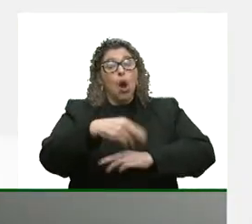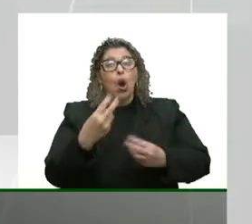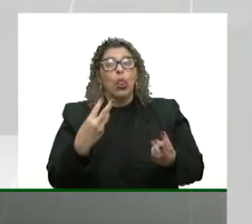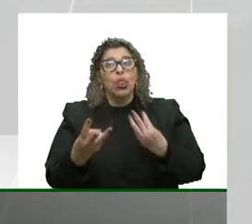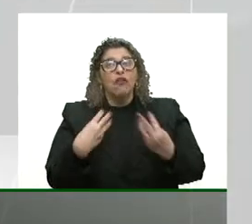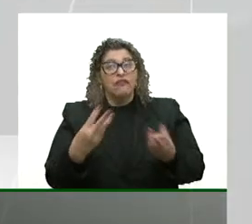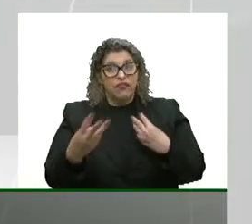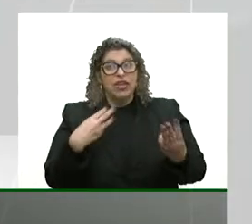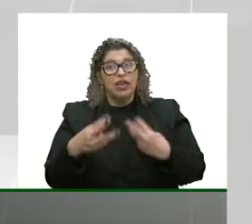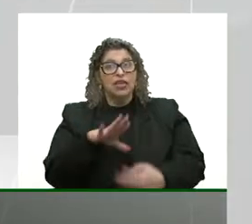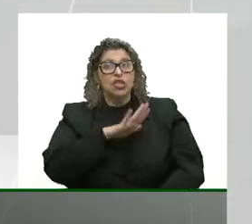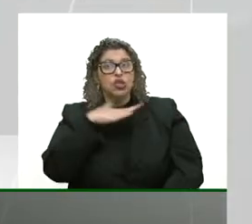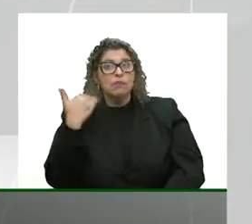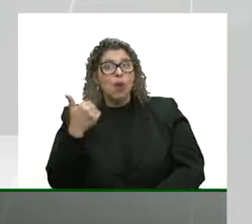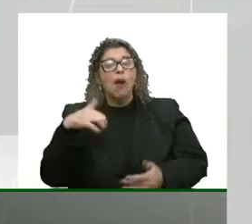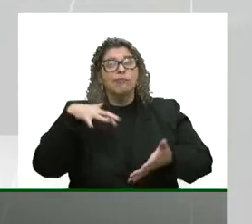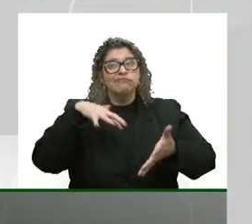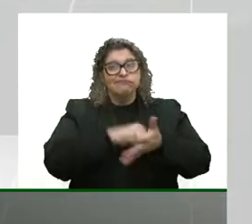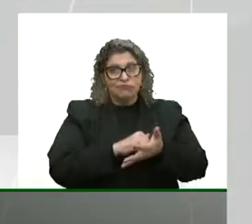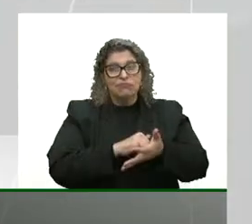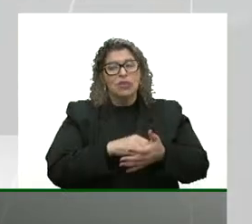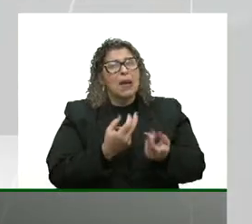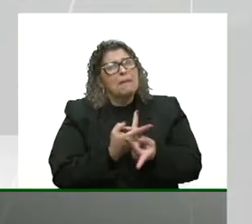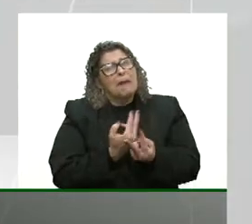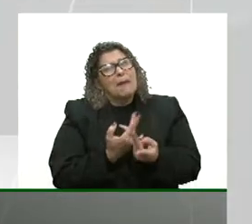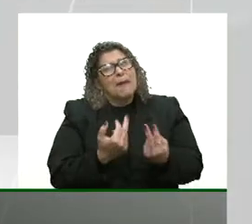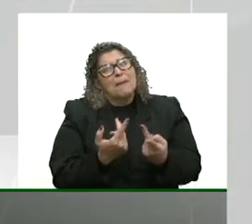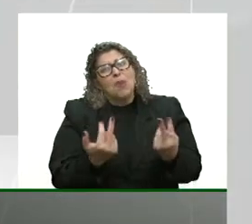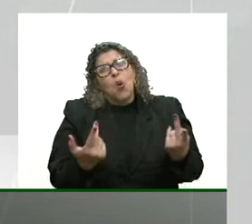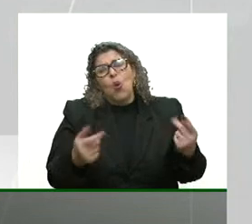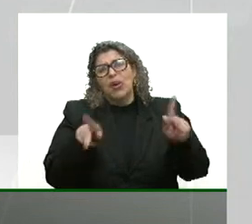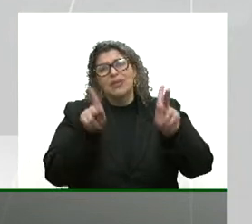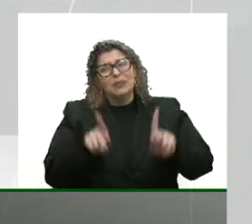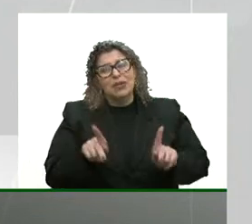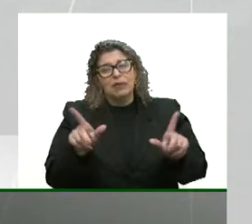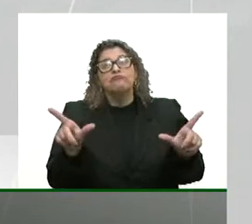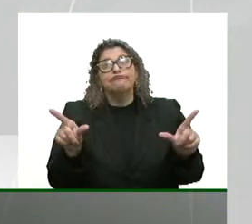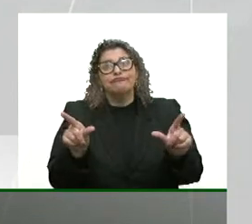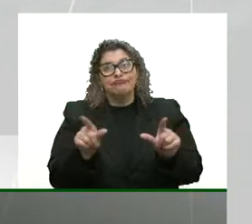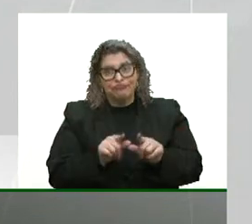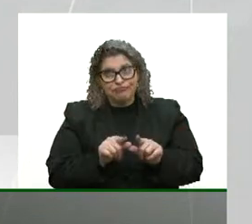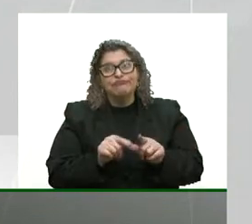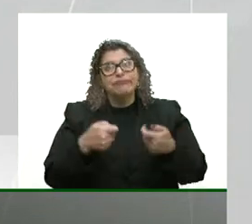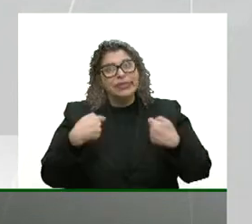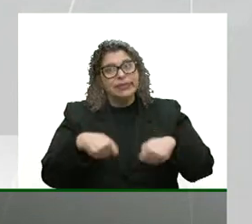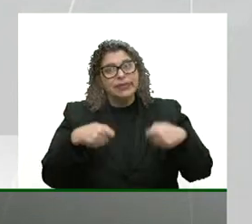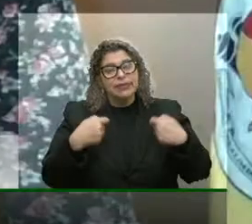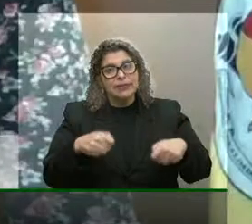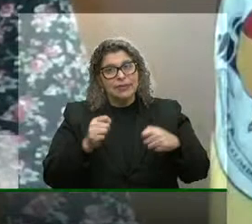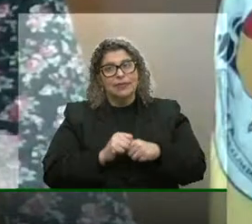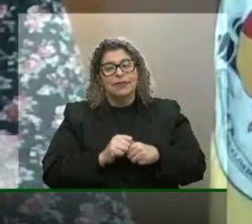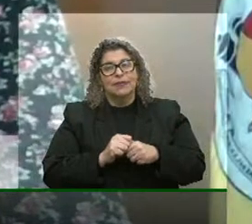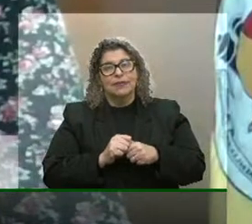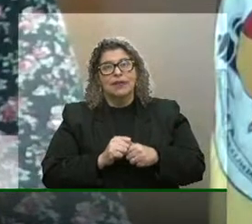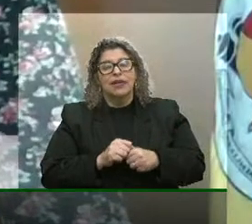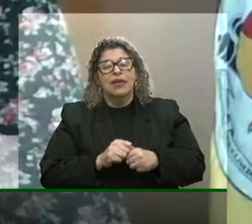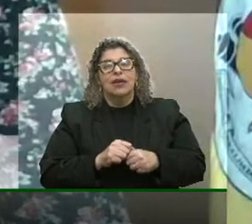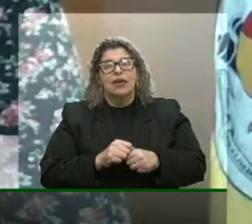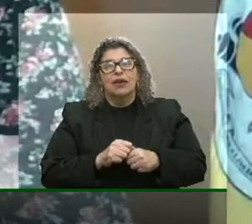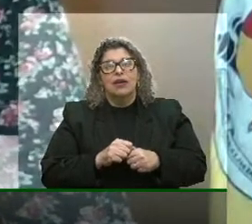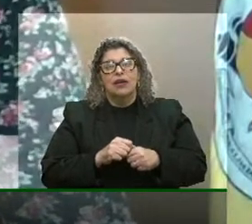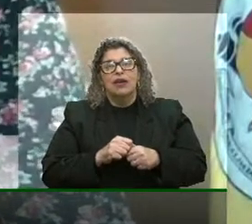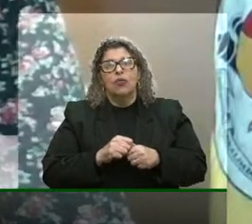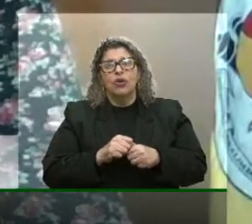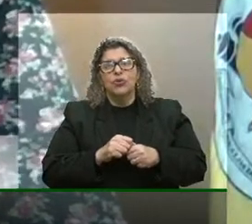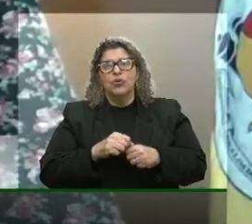decorrentes de acidente de trânsito. São muitos, temos que diminuir. A Organização das Nações Unidas